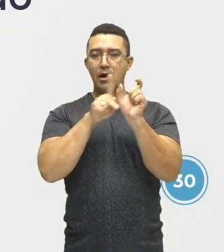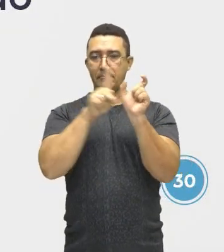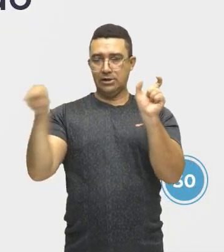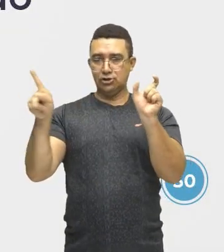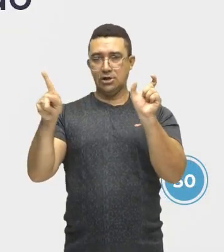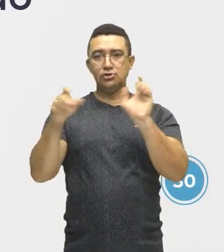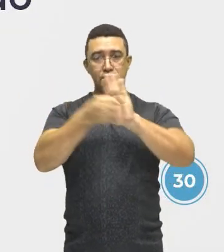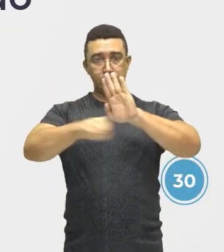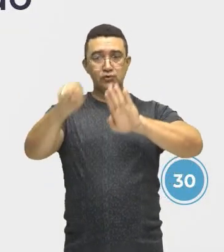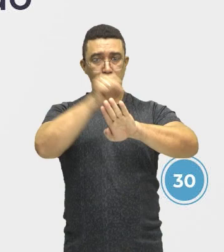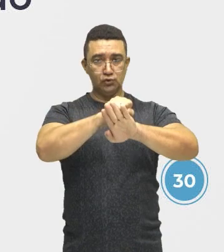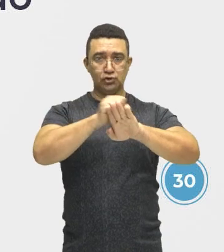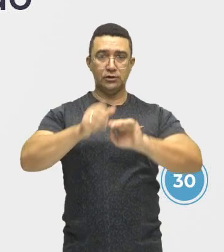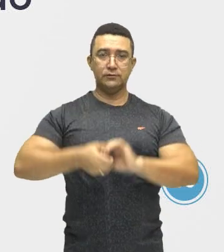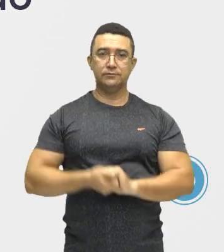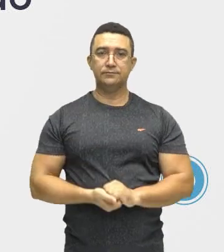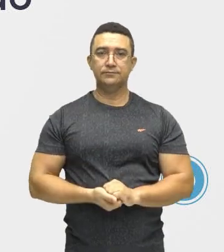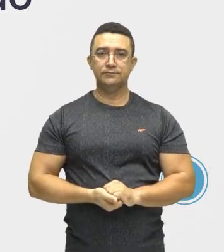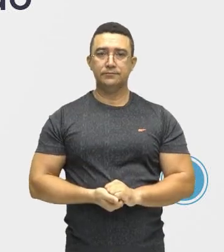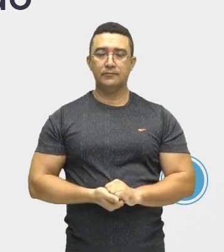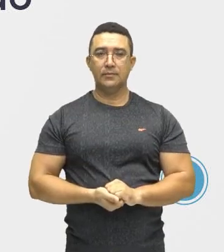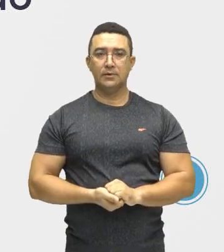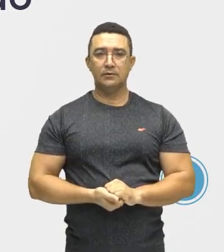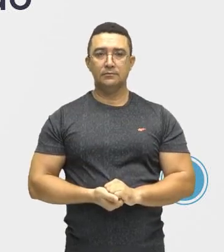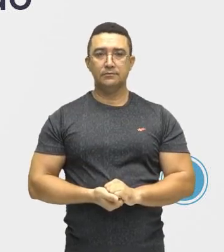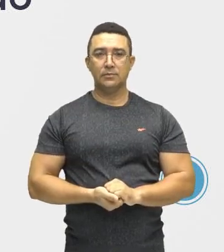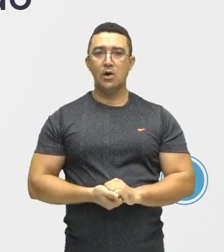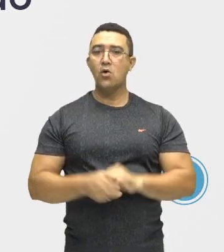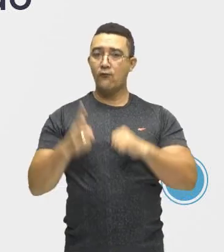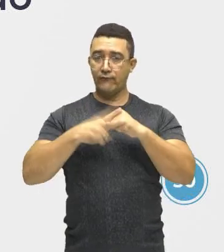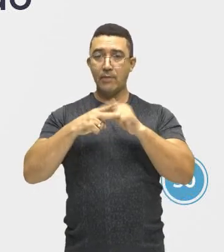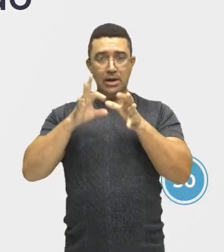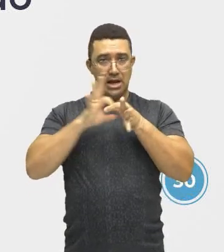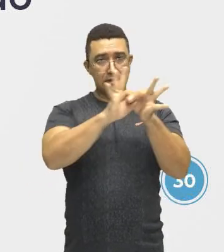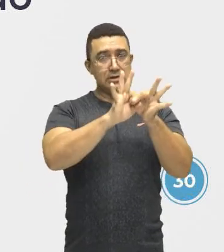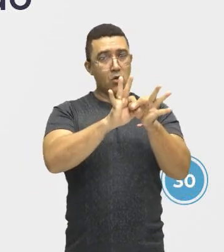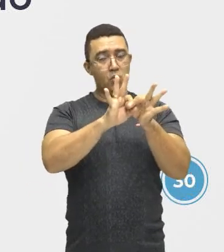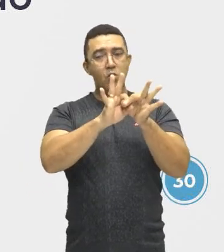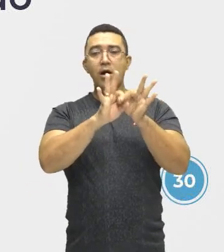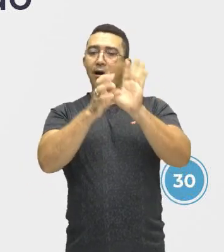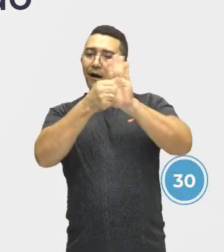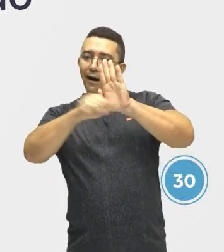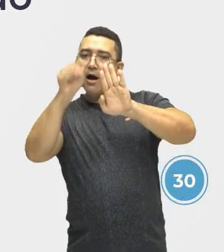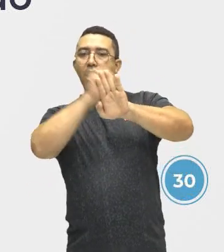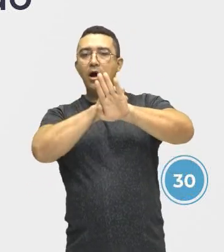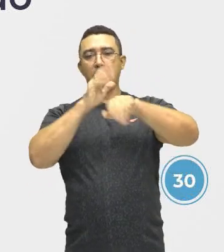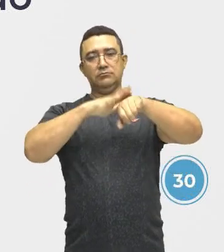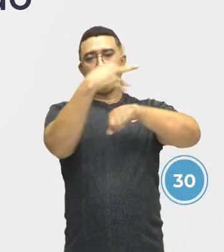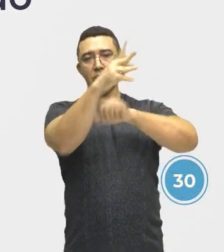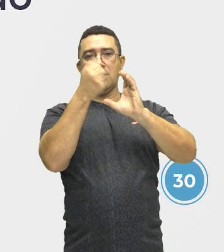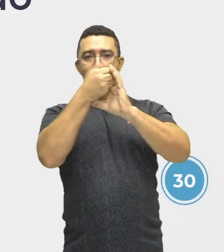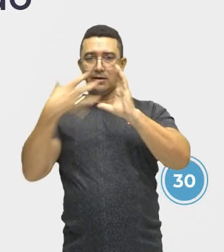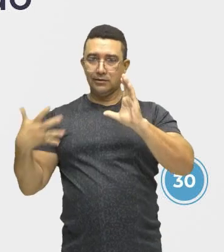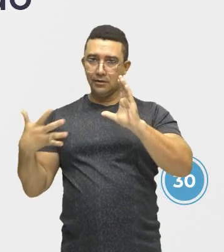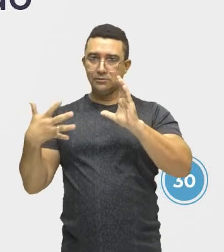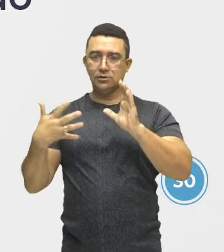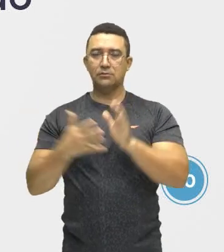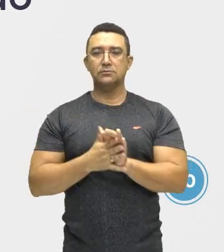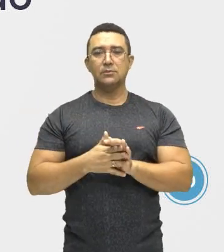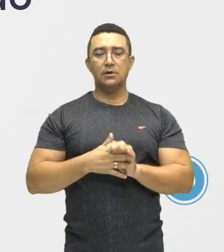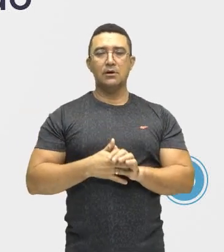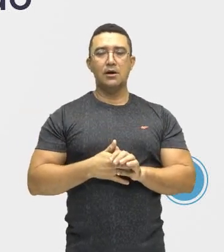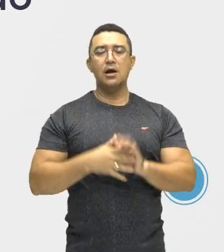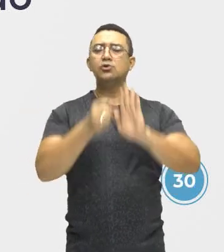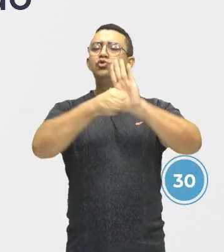predicativo do sujeito. Letra B, o verbo de ligação, ele liga o sujeito às suas características. O sujeito,